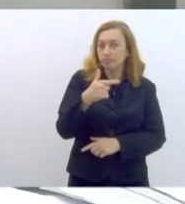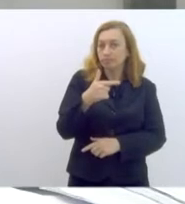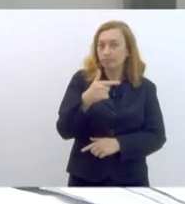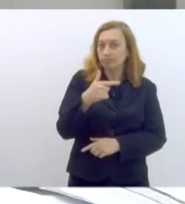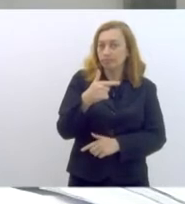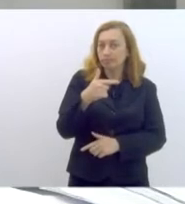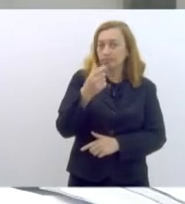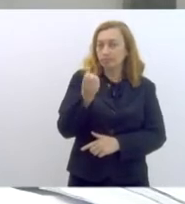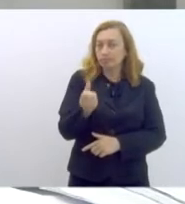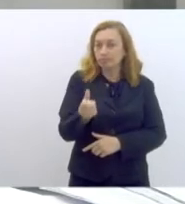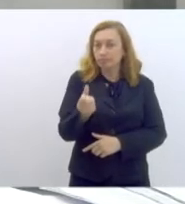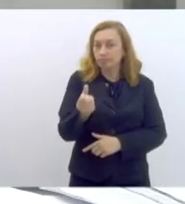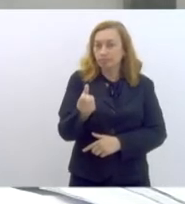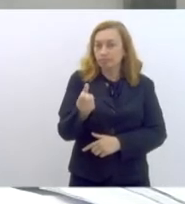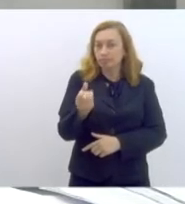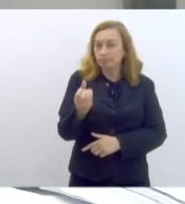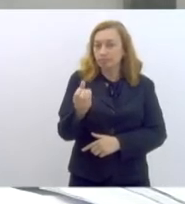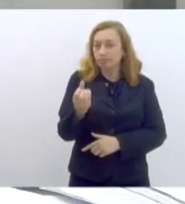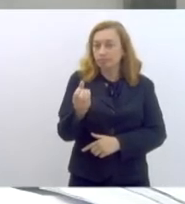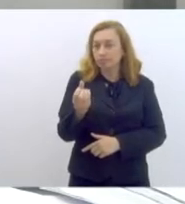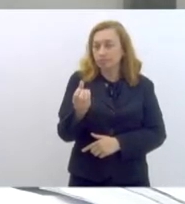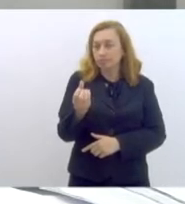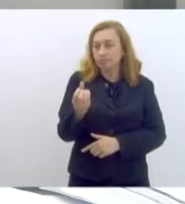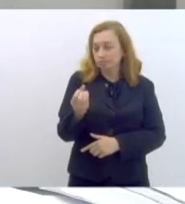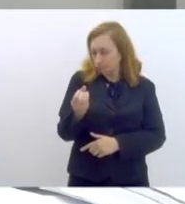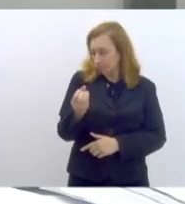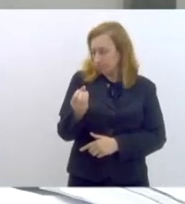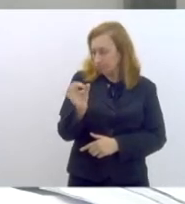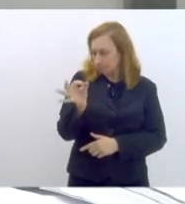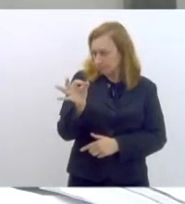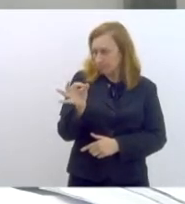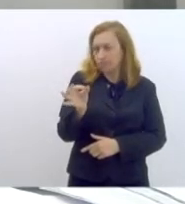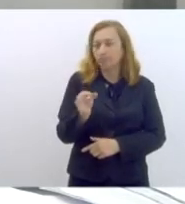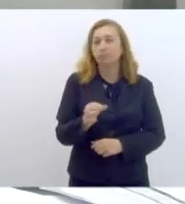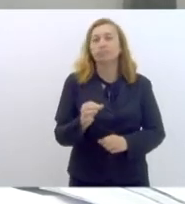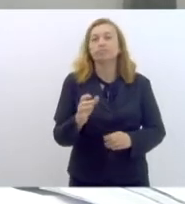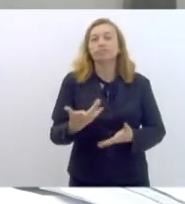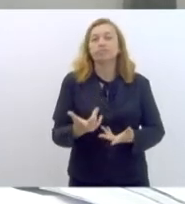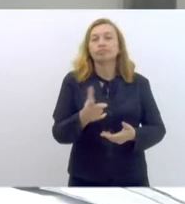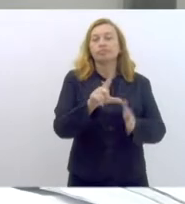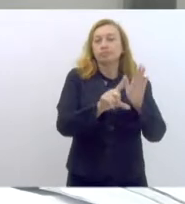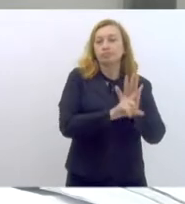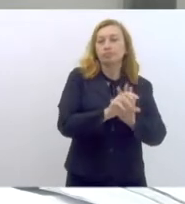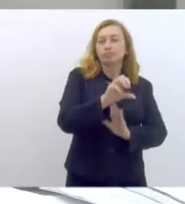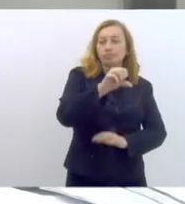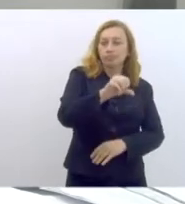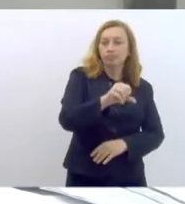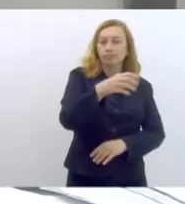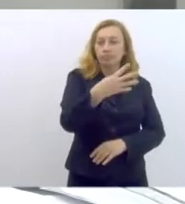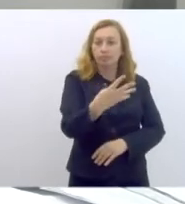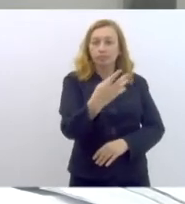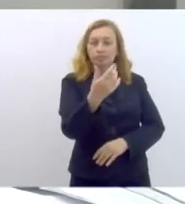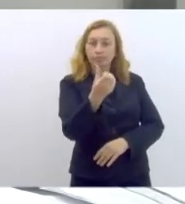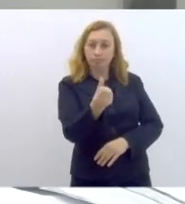de 60, é isso? Porque, olha só, a lei 9496,